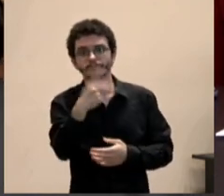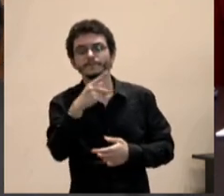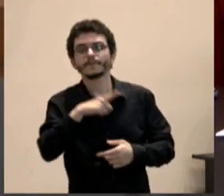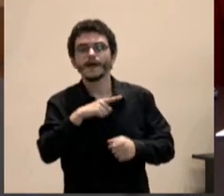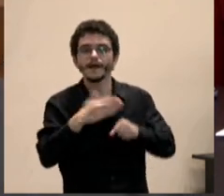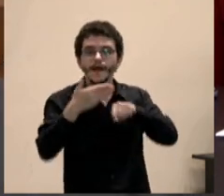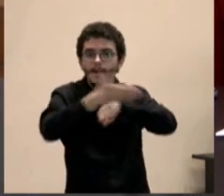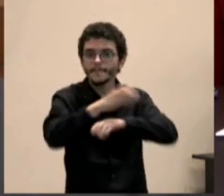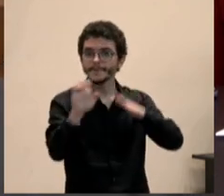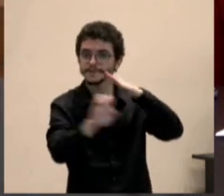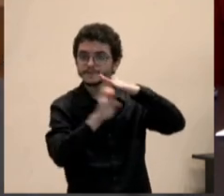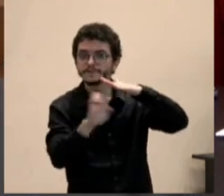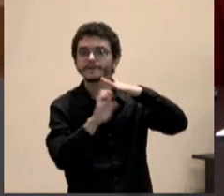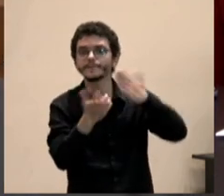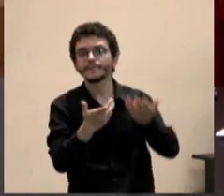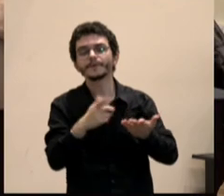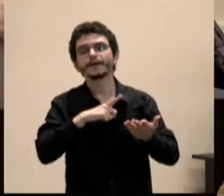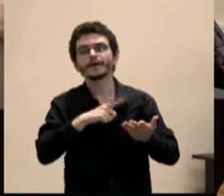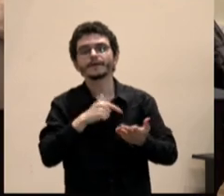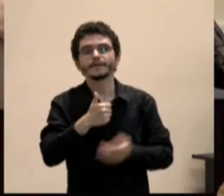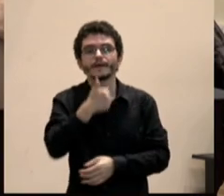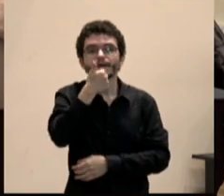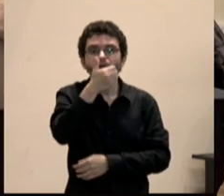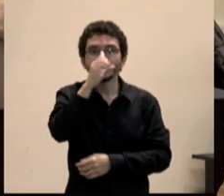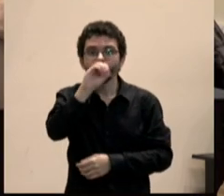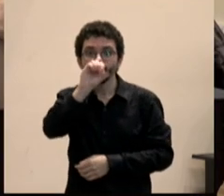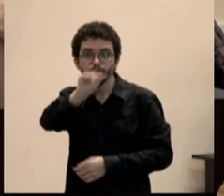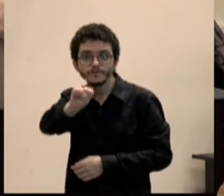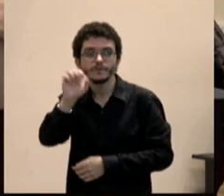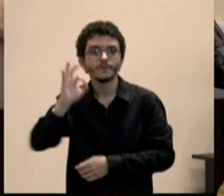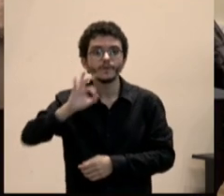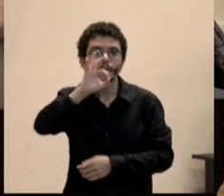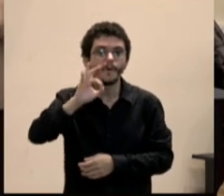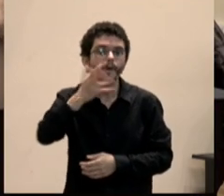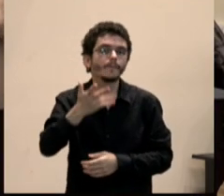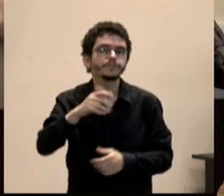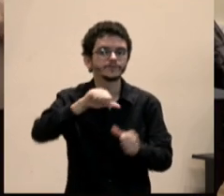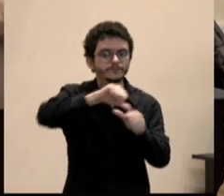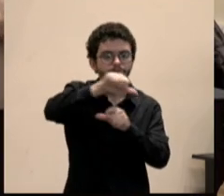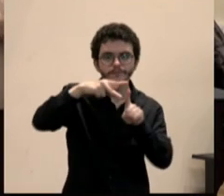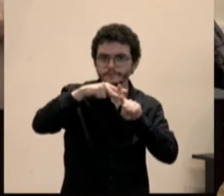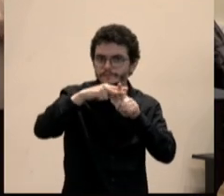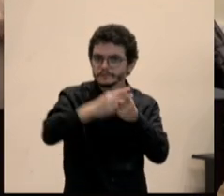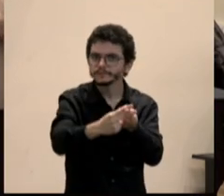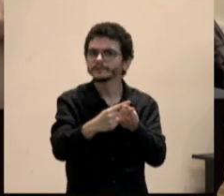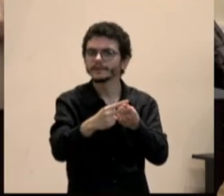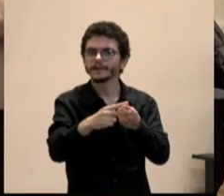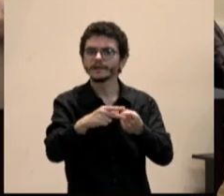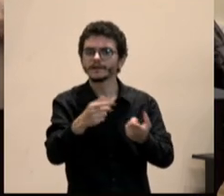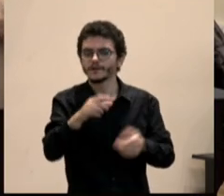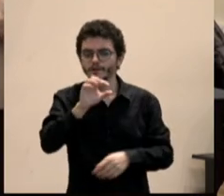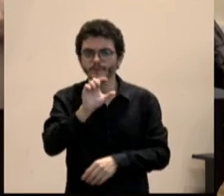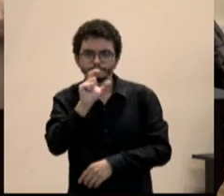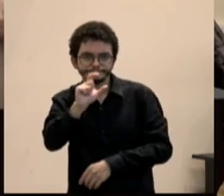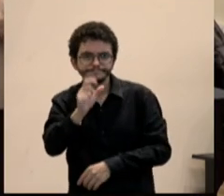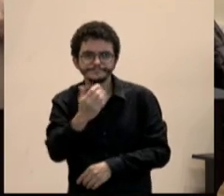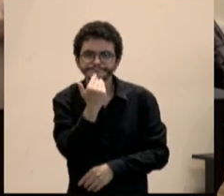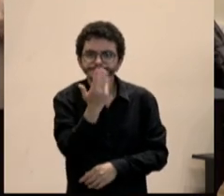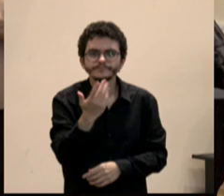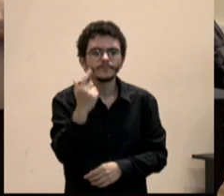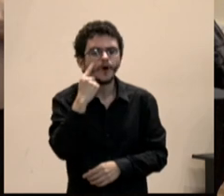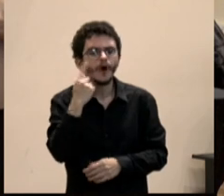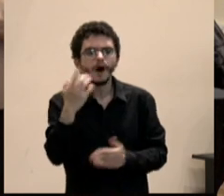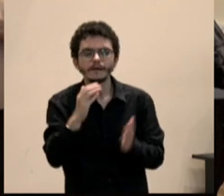108% de reajuste no vale alimentação. A gente... olha, mas olha o nível de